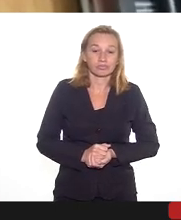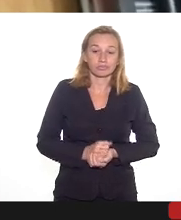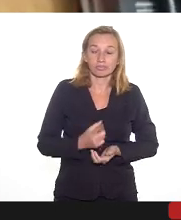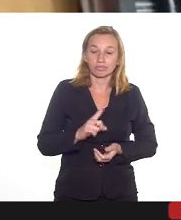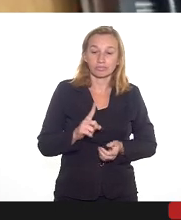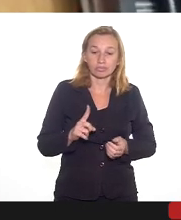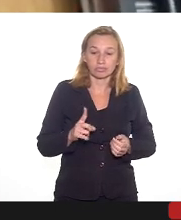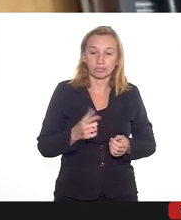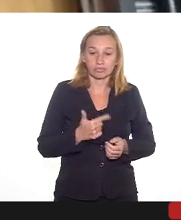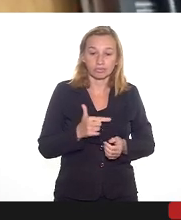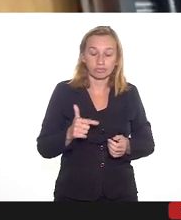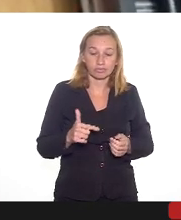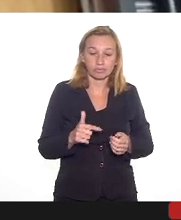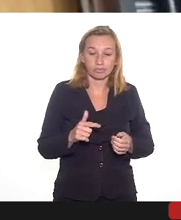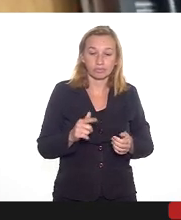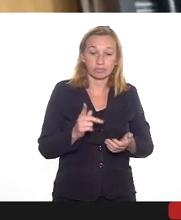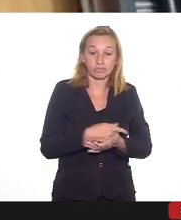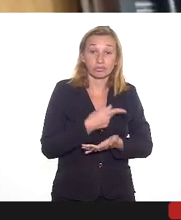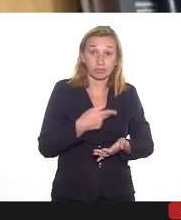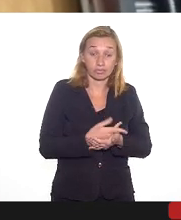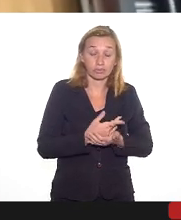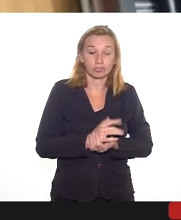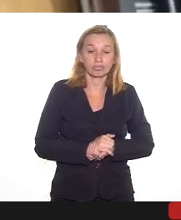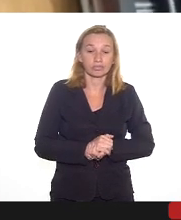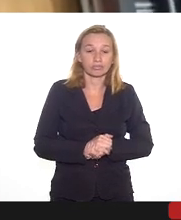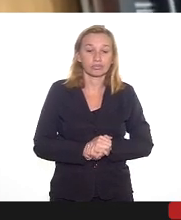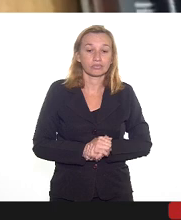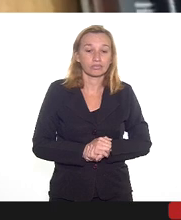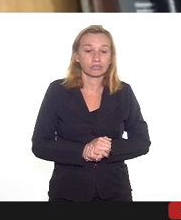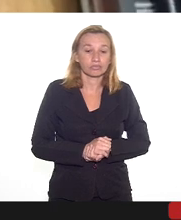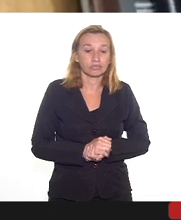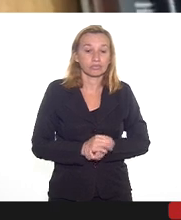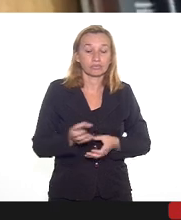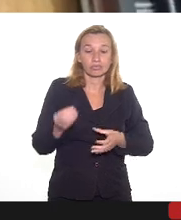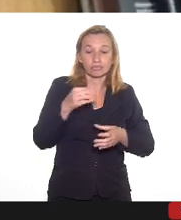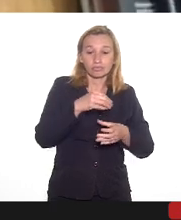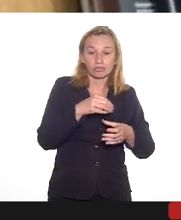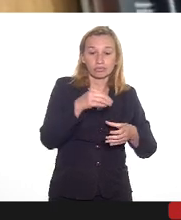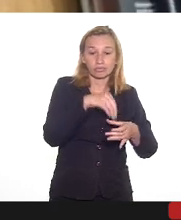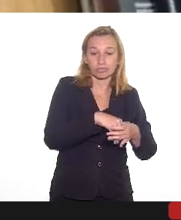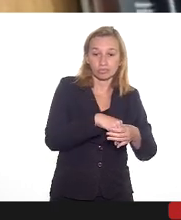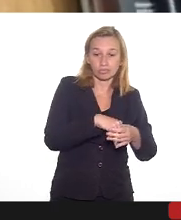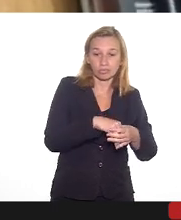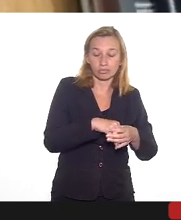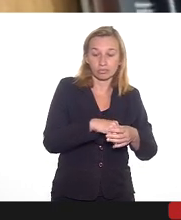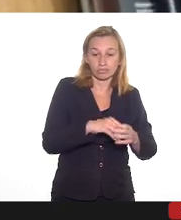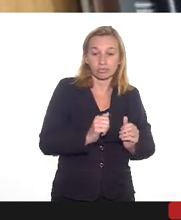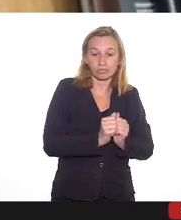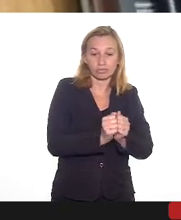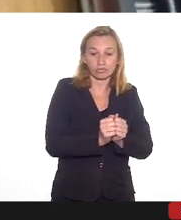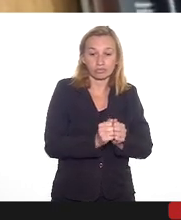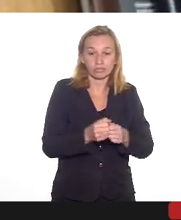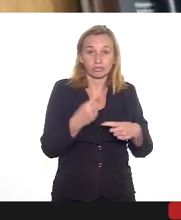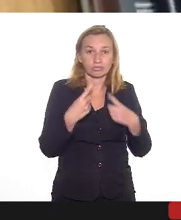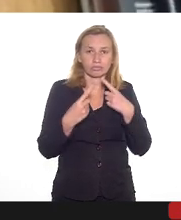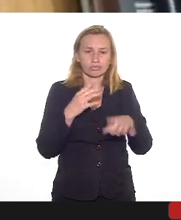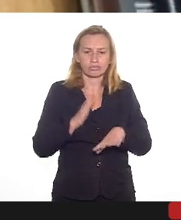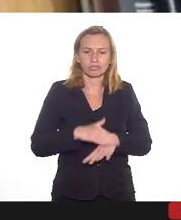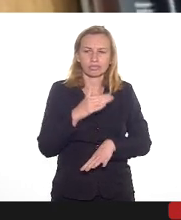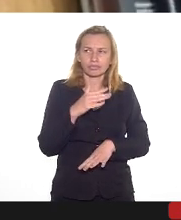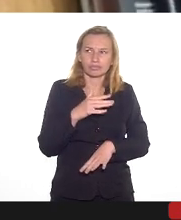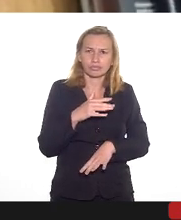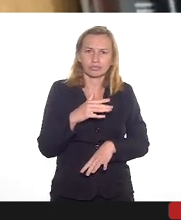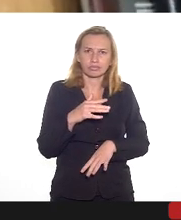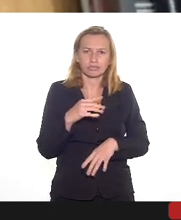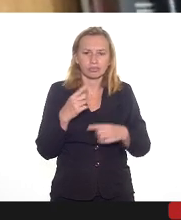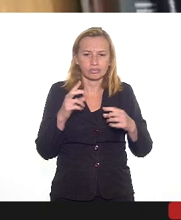violação do regime nos casos das progressões. Por que, que elas não estão ocorrendo? Aí, enfim, é uma discussão mais de ponto de vista